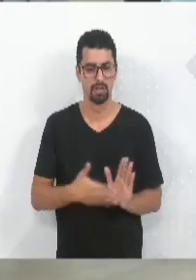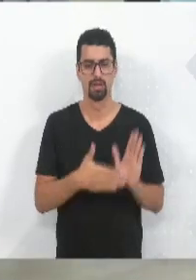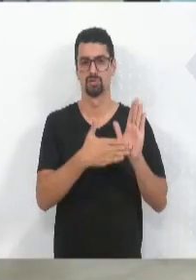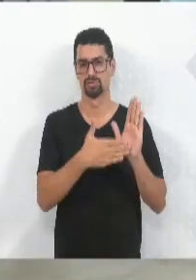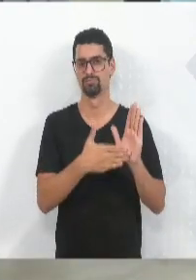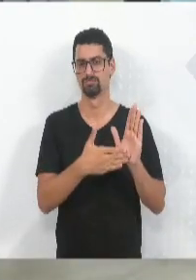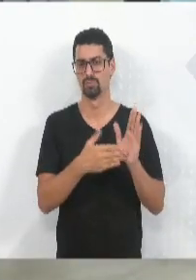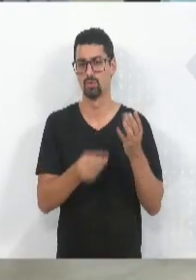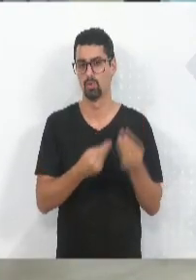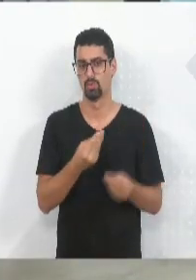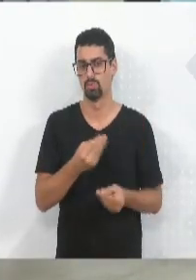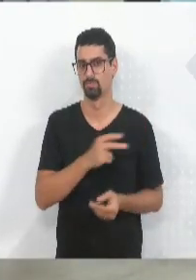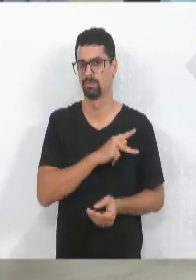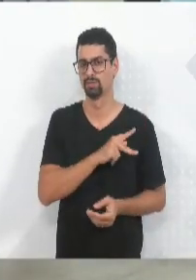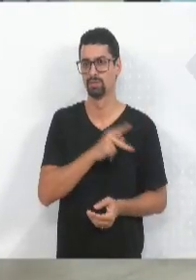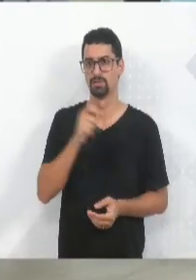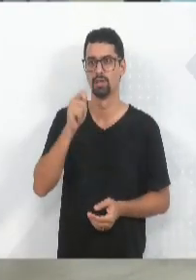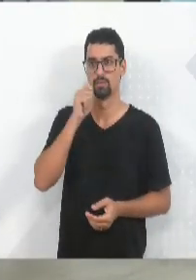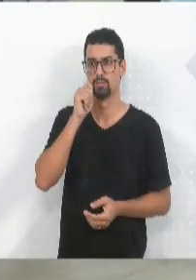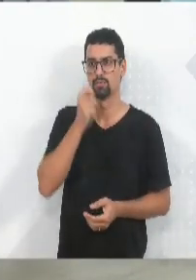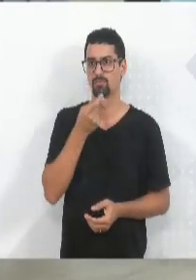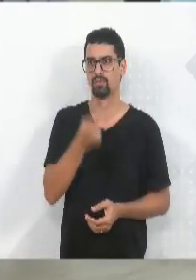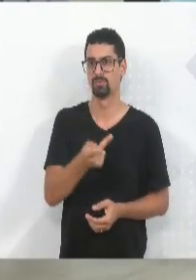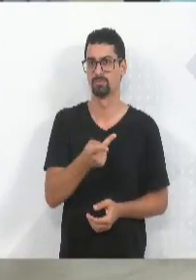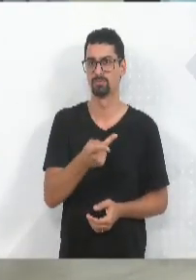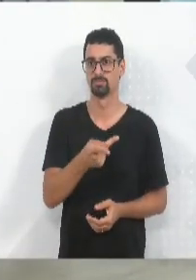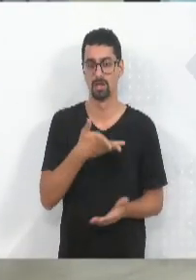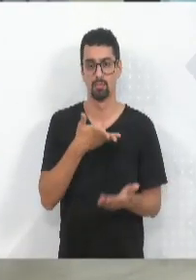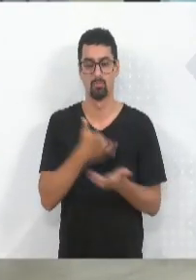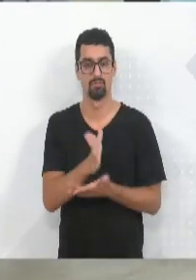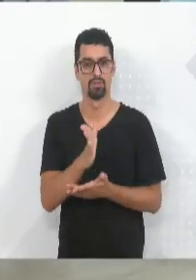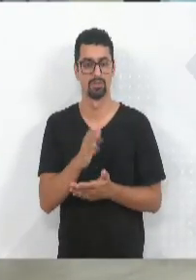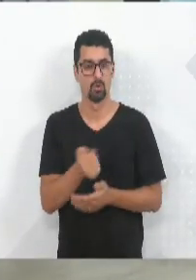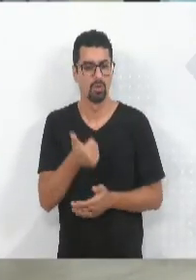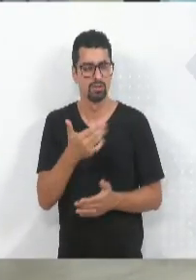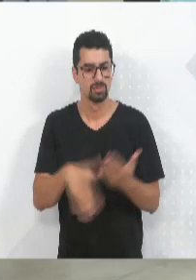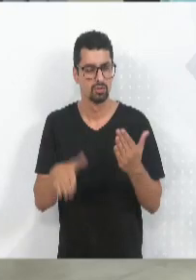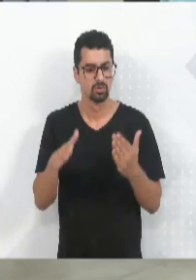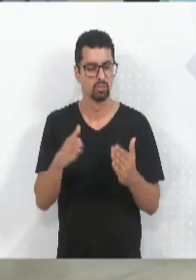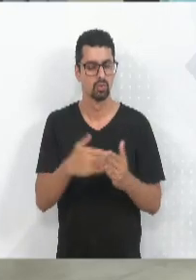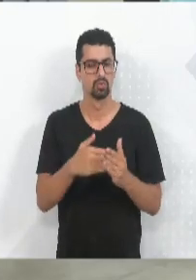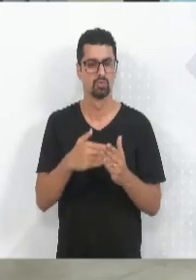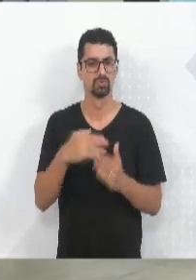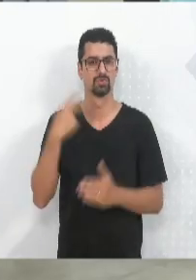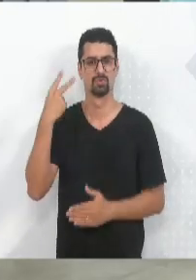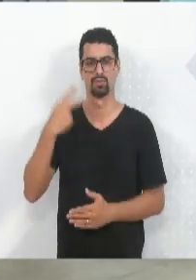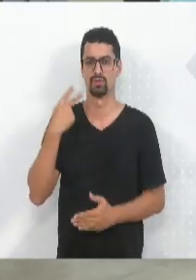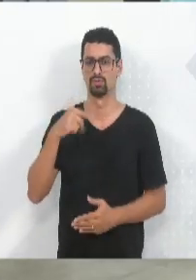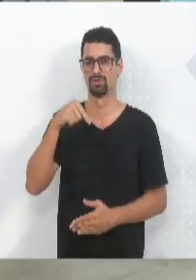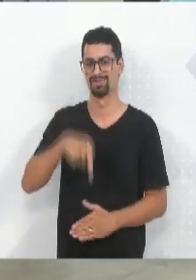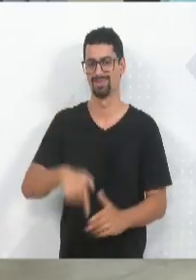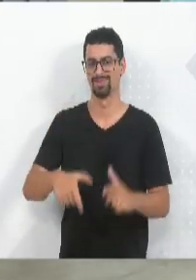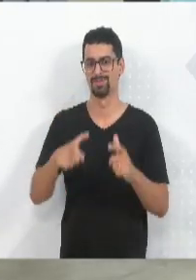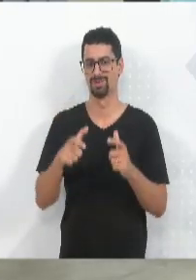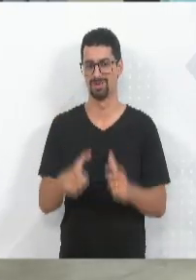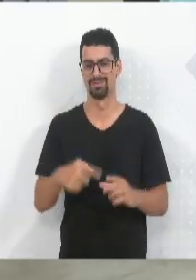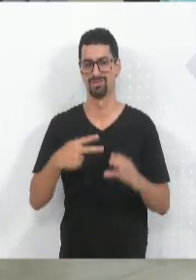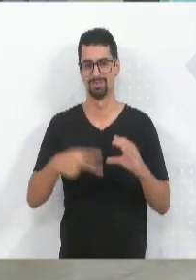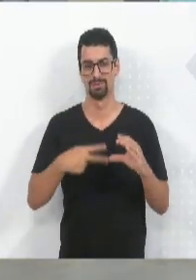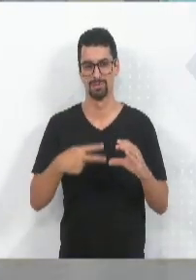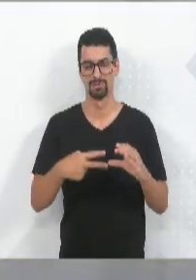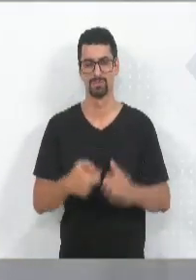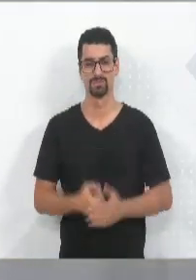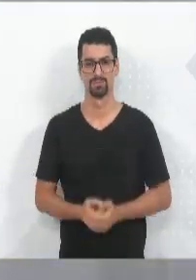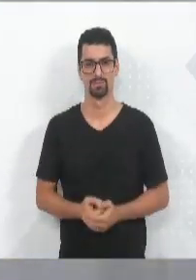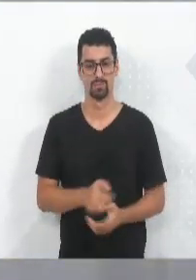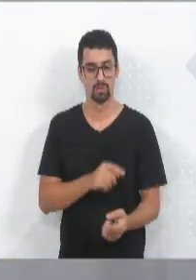Almir viira falou ela foi aprovada por quase todos os vereadores desta casa e o objetivo